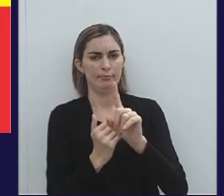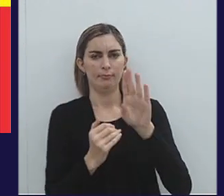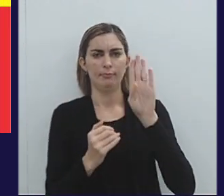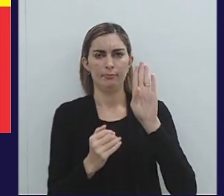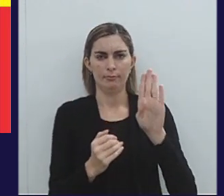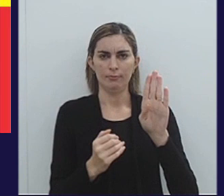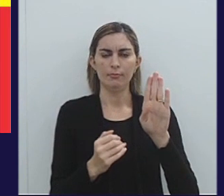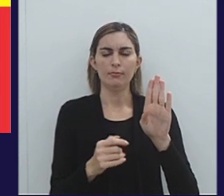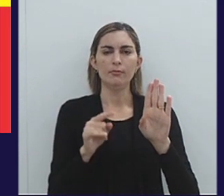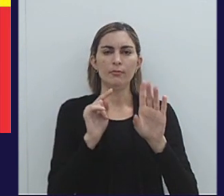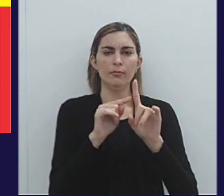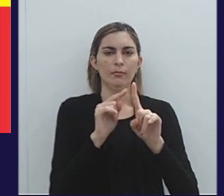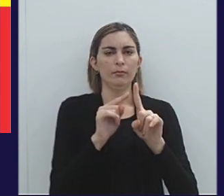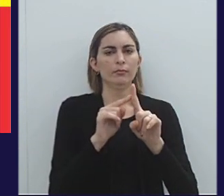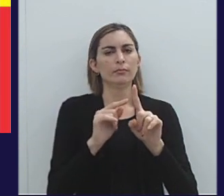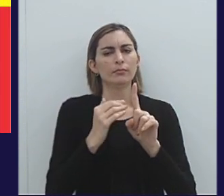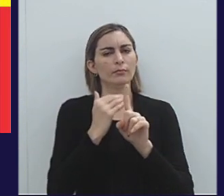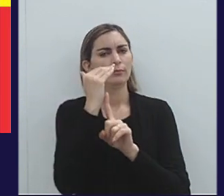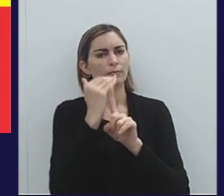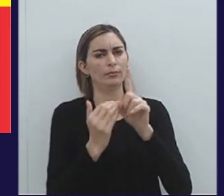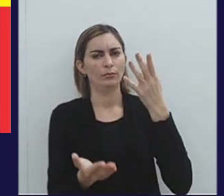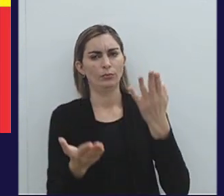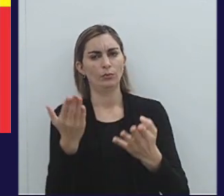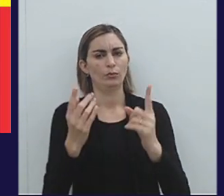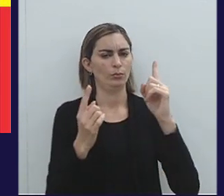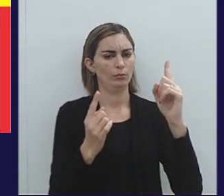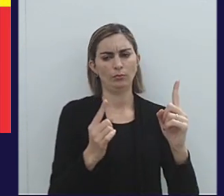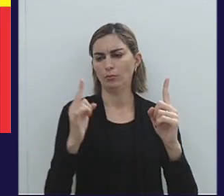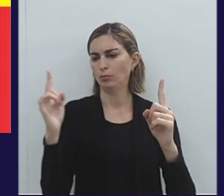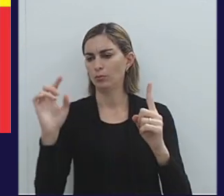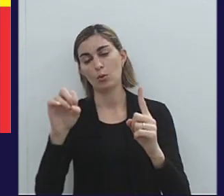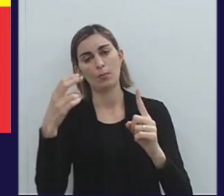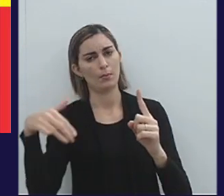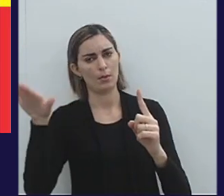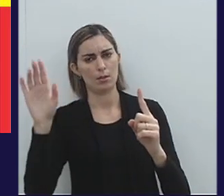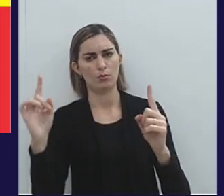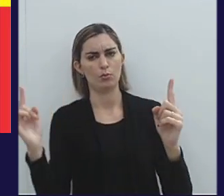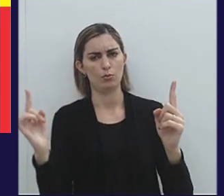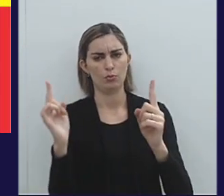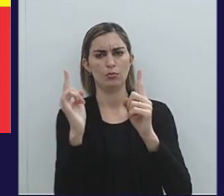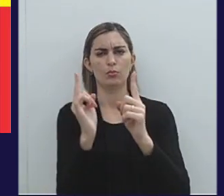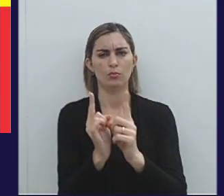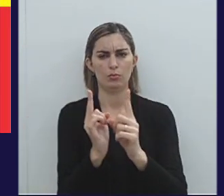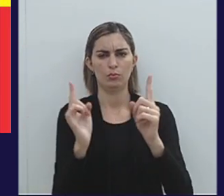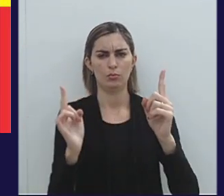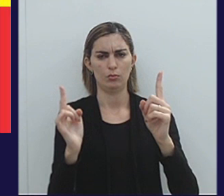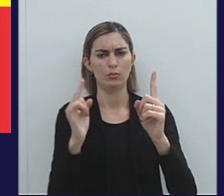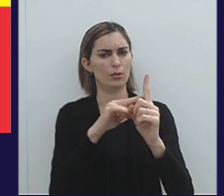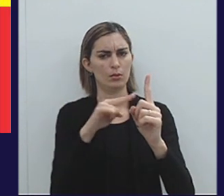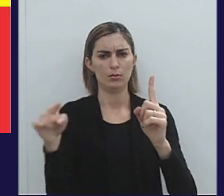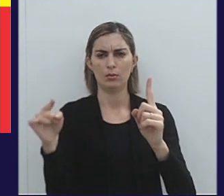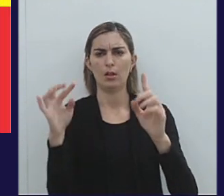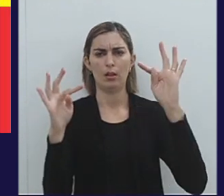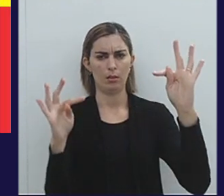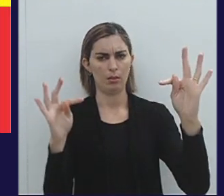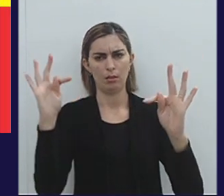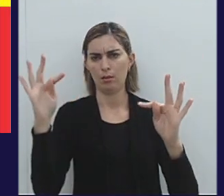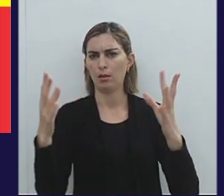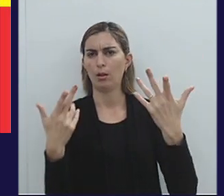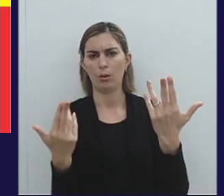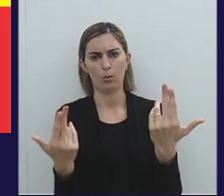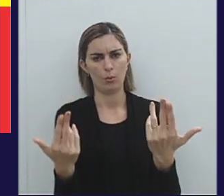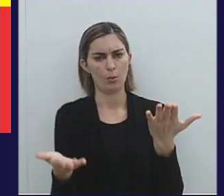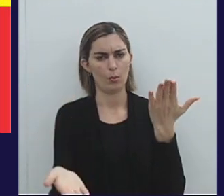letra B, ele vai ser atingido quando dois ou mais corpos encontram-se à mesma